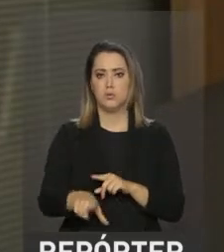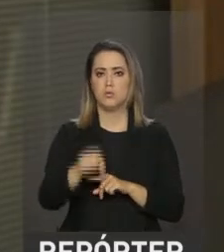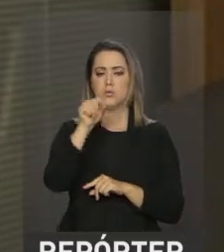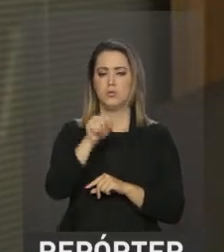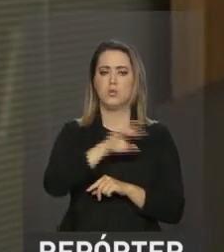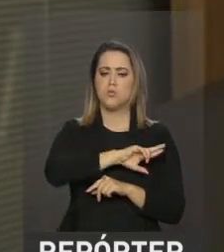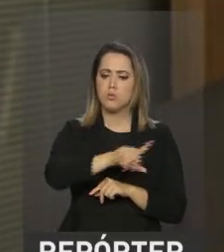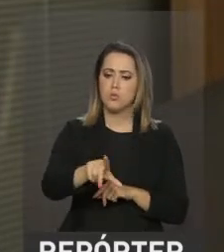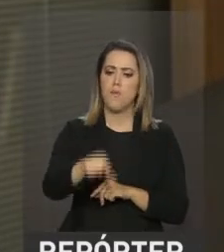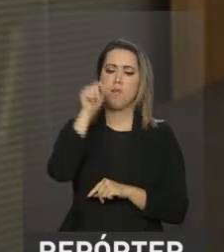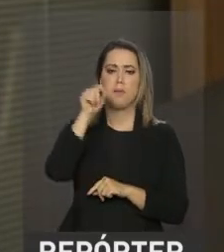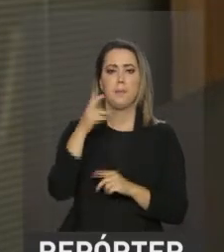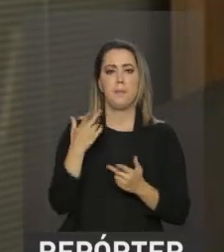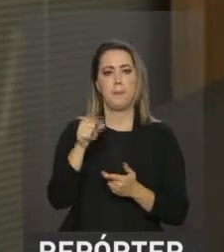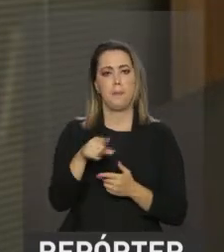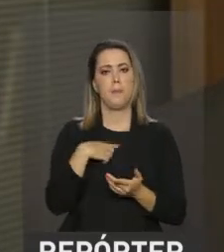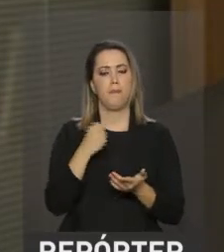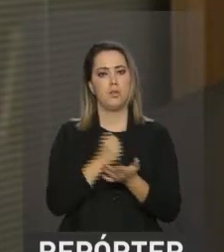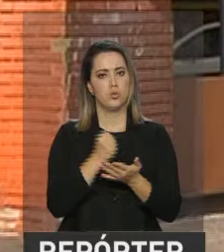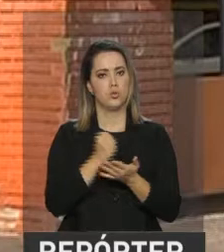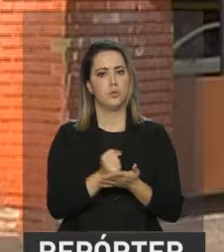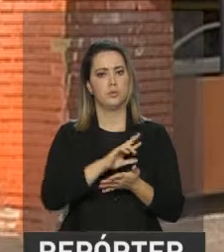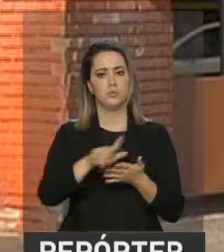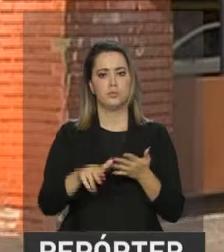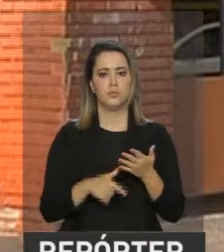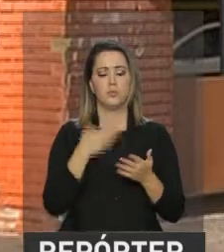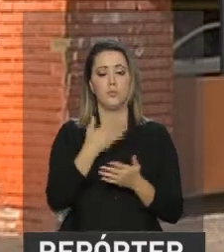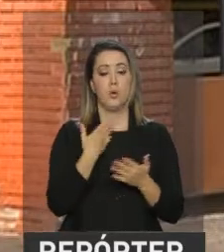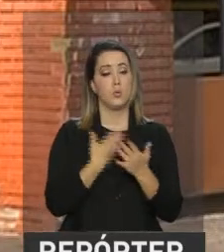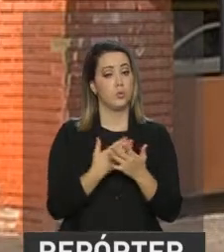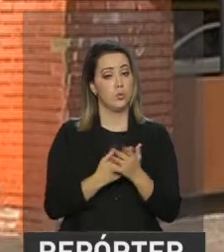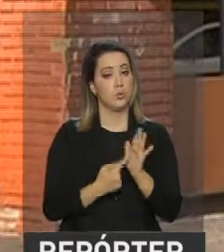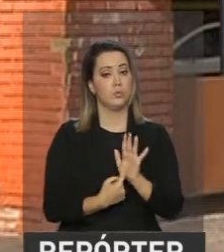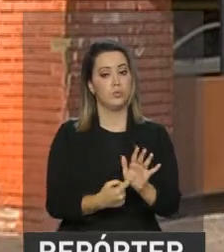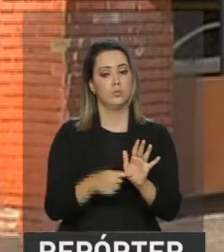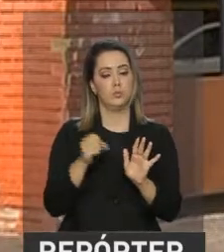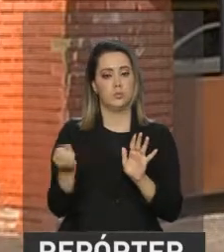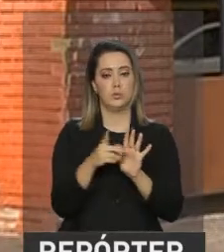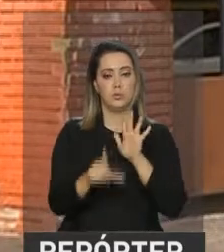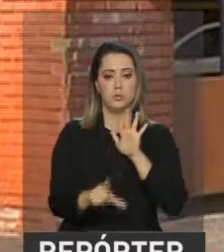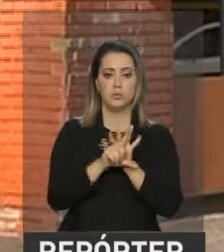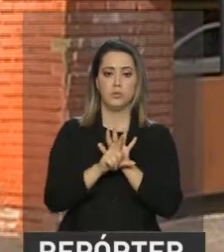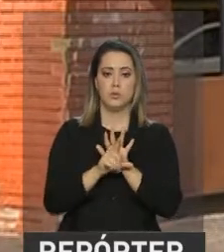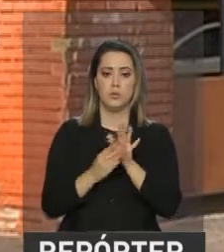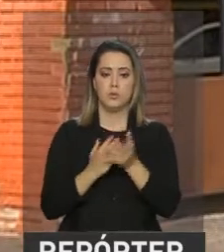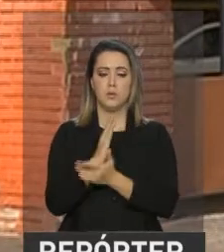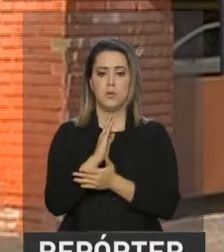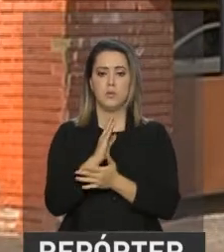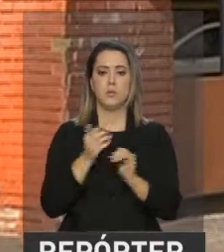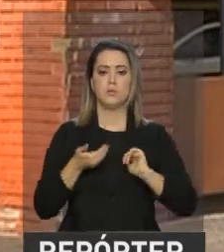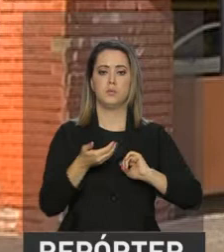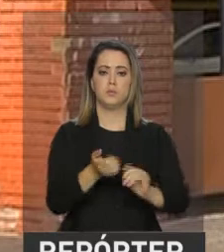várias opções de regimes de contratação para os autores do estudo a reforma apresentada pelo governo aprovada pelo congresso